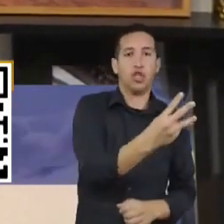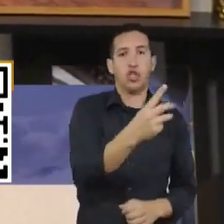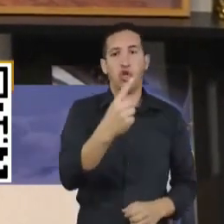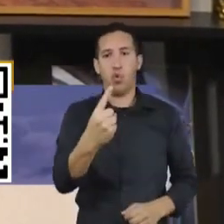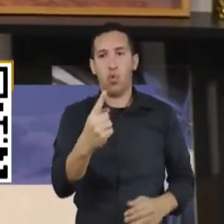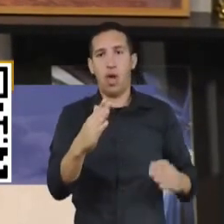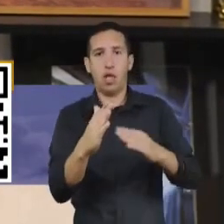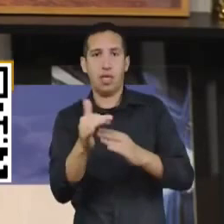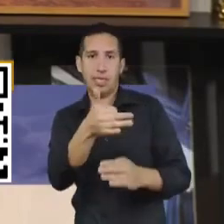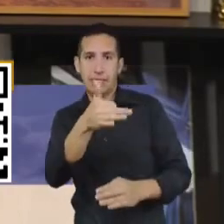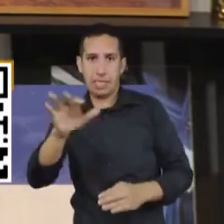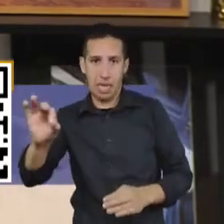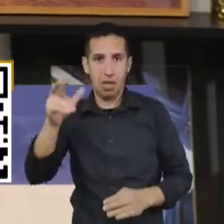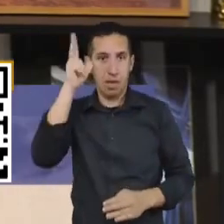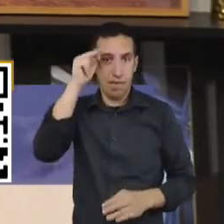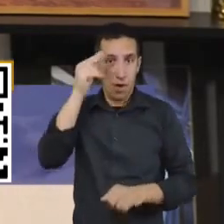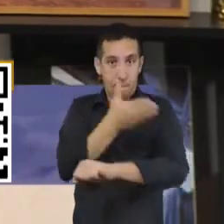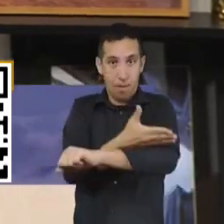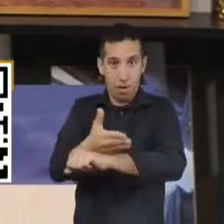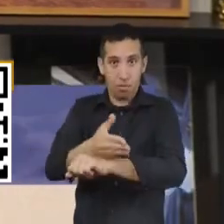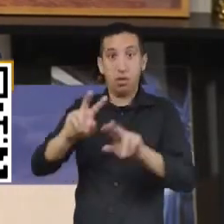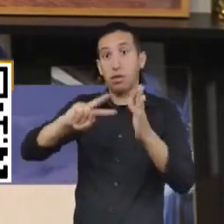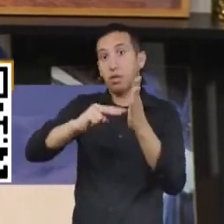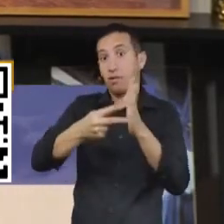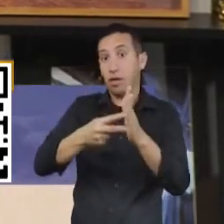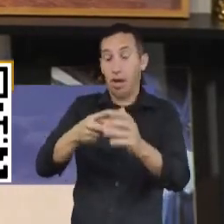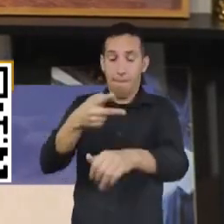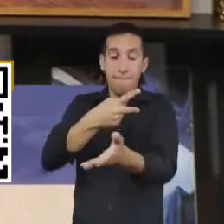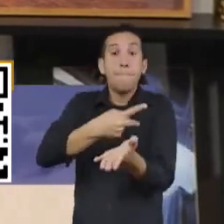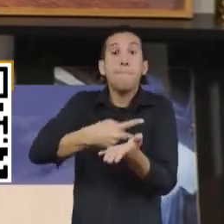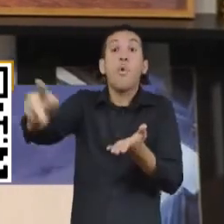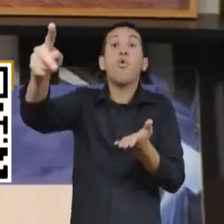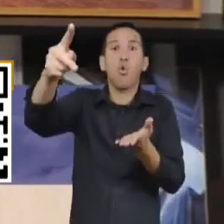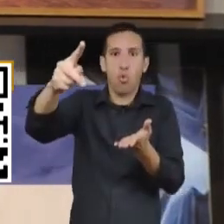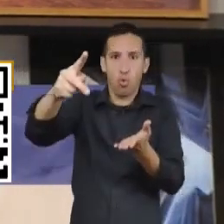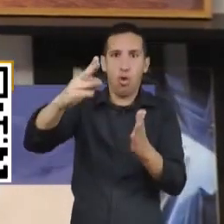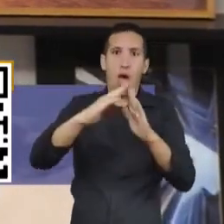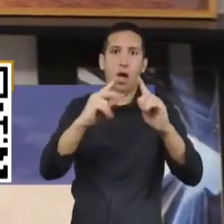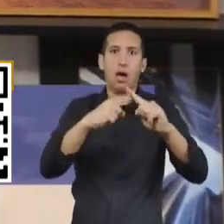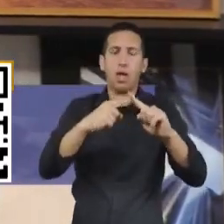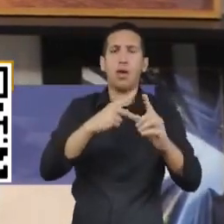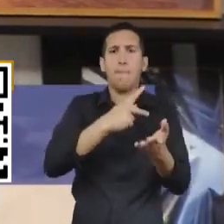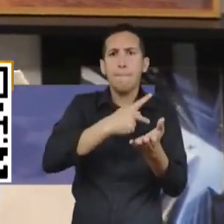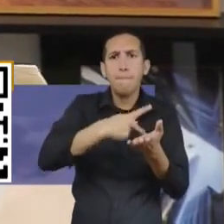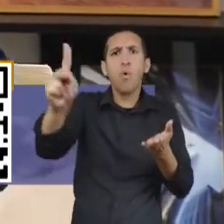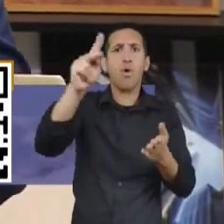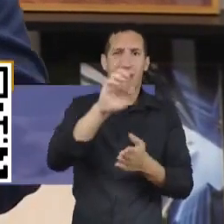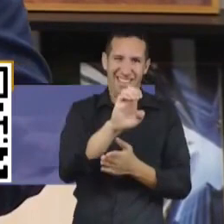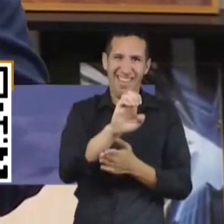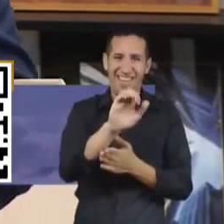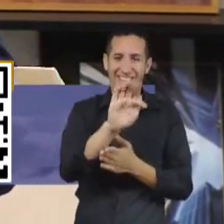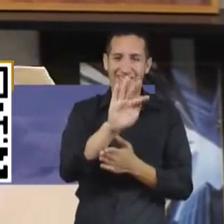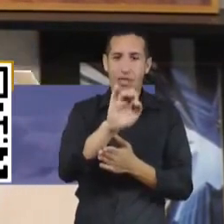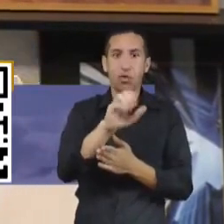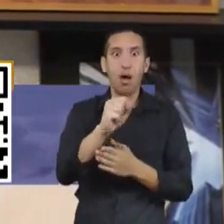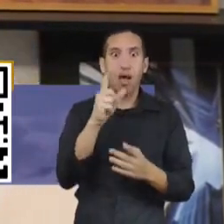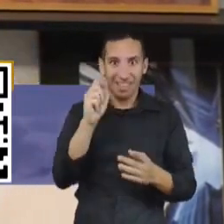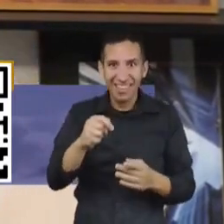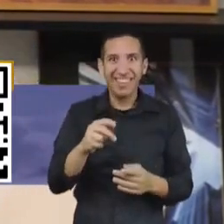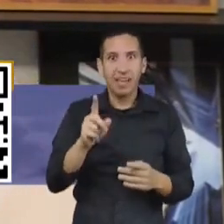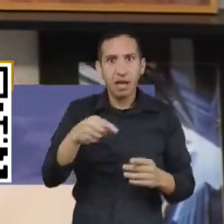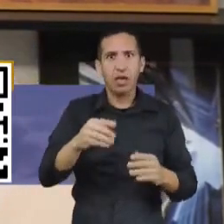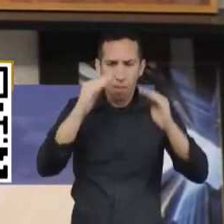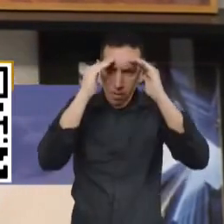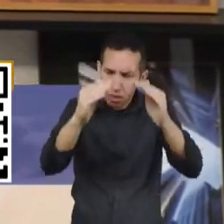ano 31 até ou não sei o cavalo branco representando a pureza o branco a pureza uma igreja pura uma igreja honesta uma igreja fiel uma